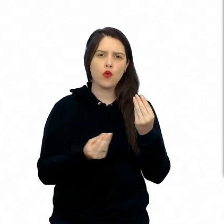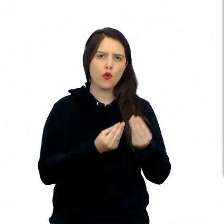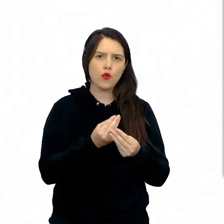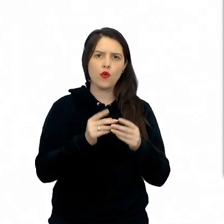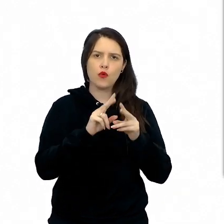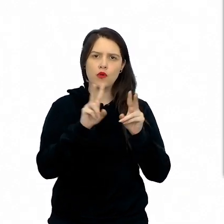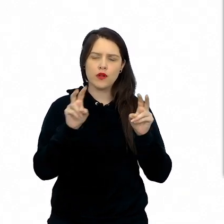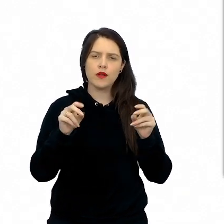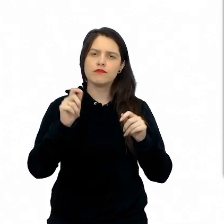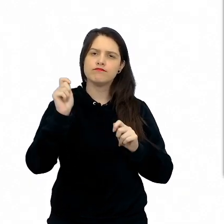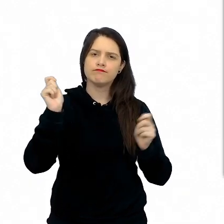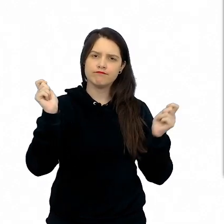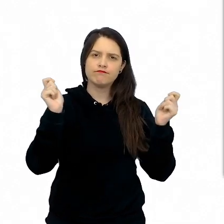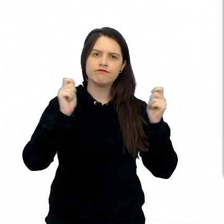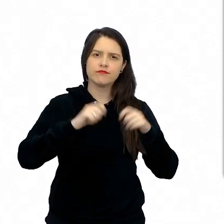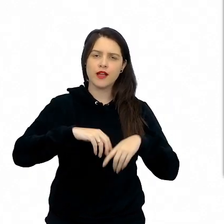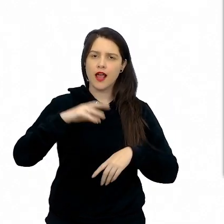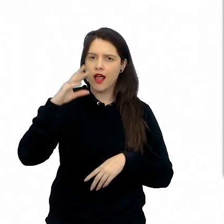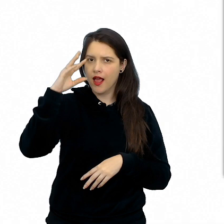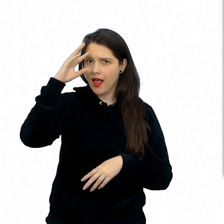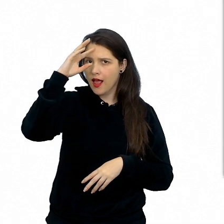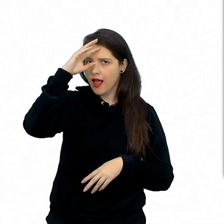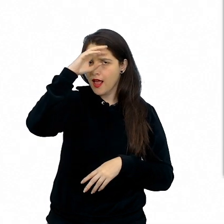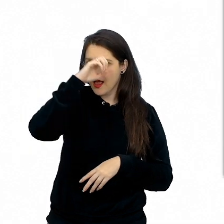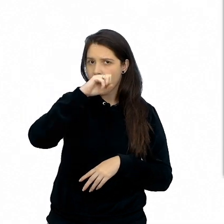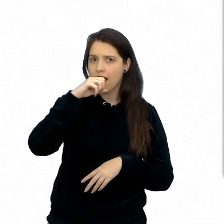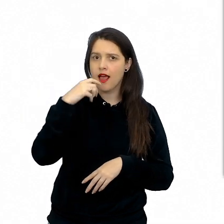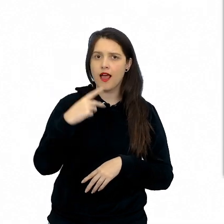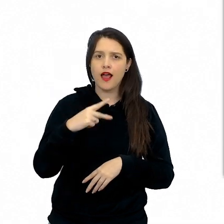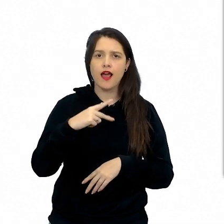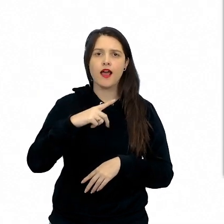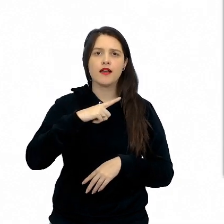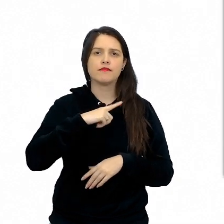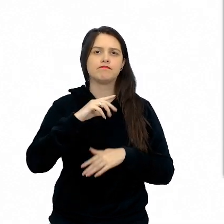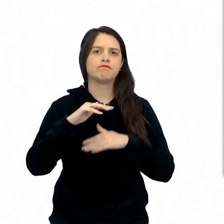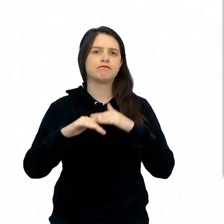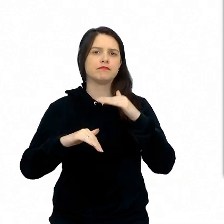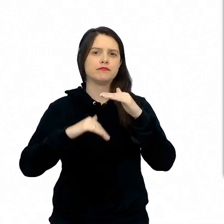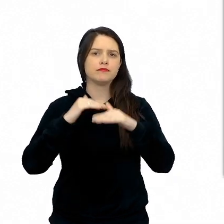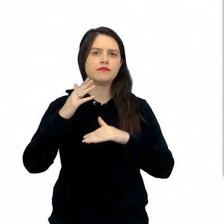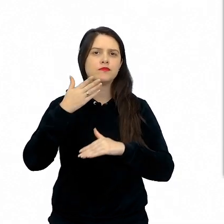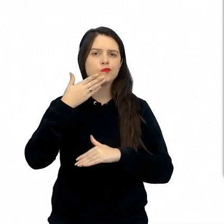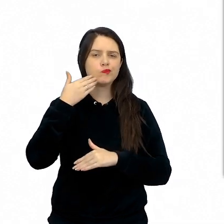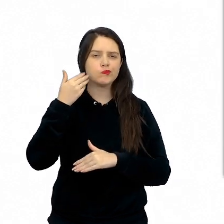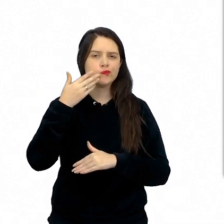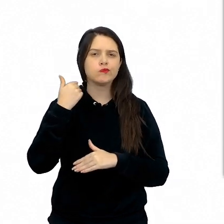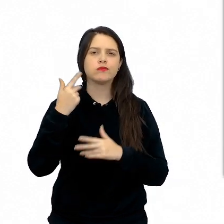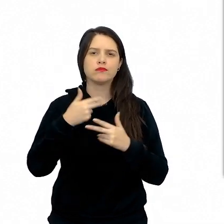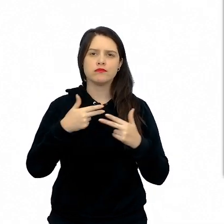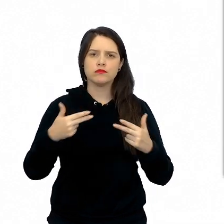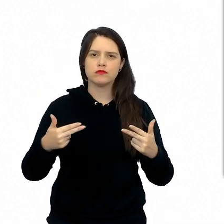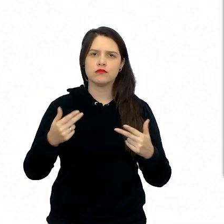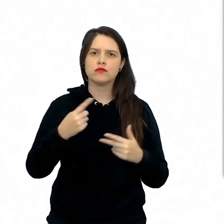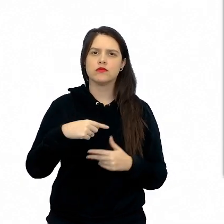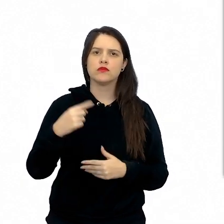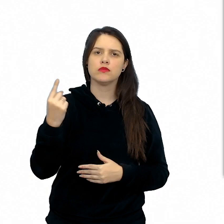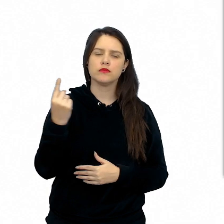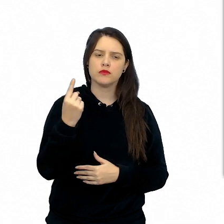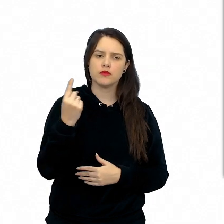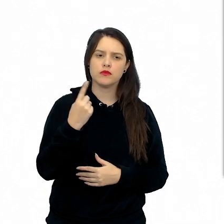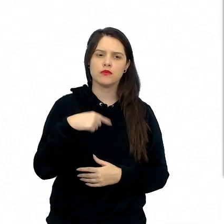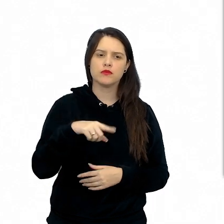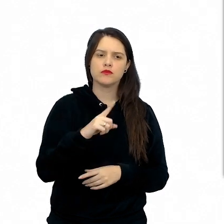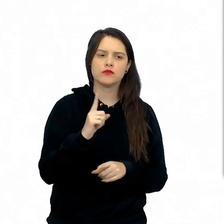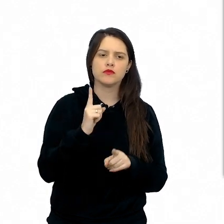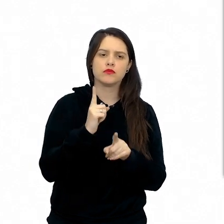estudante a possibilidade de aprender aquilo que é essencial e deverá ser aprendido para seguir sua trajetória para o